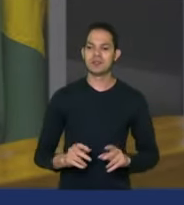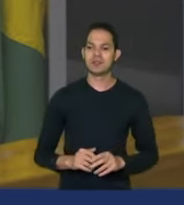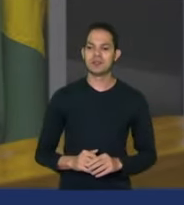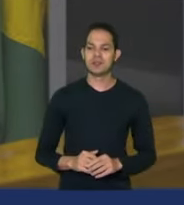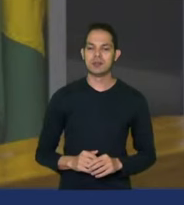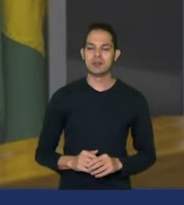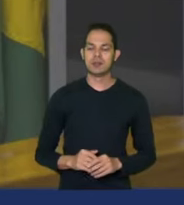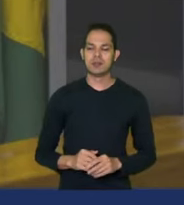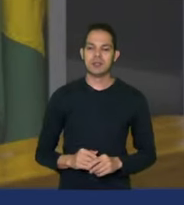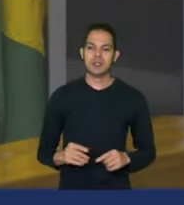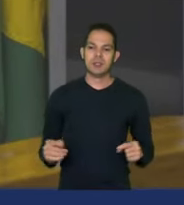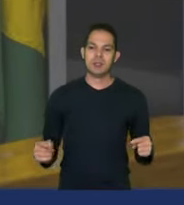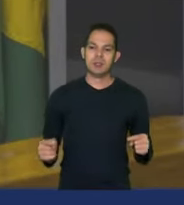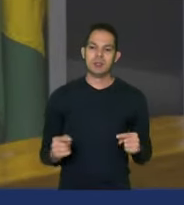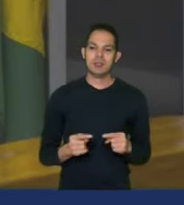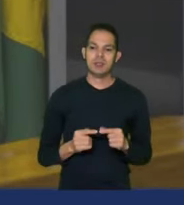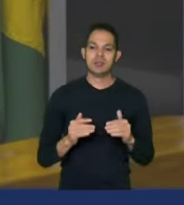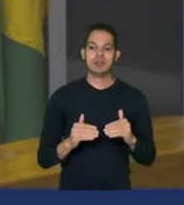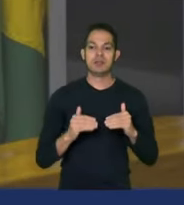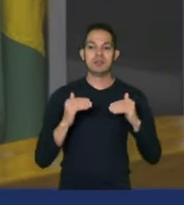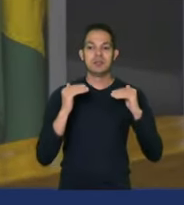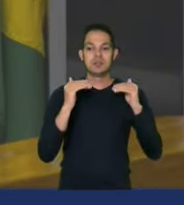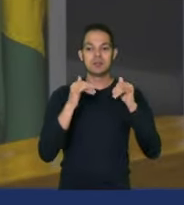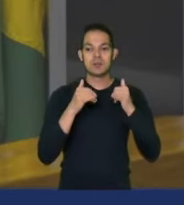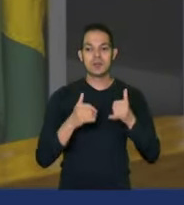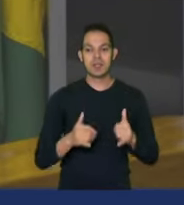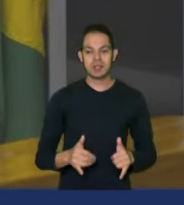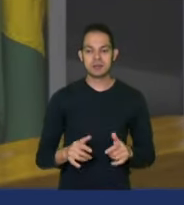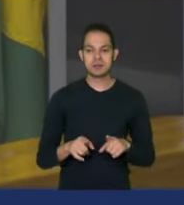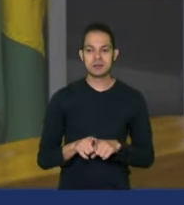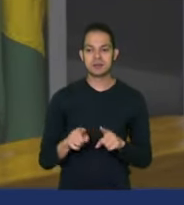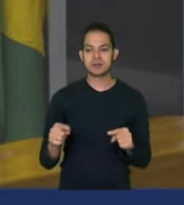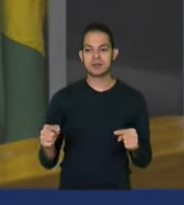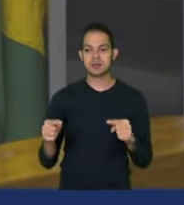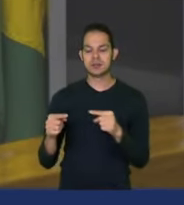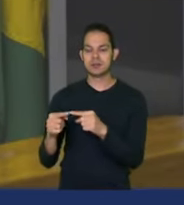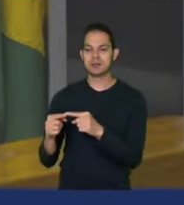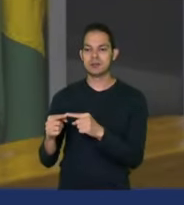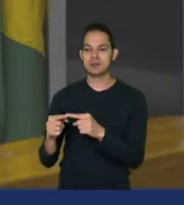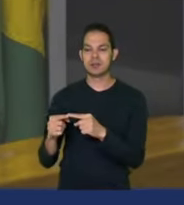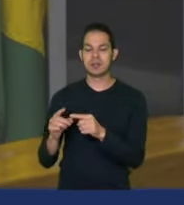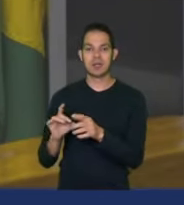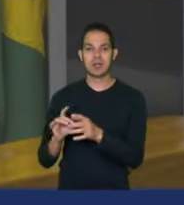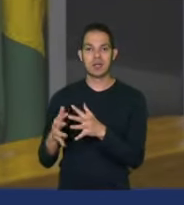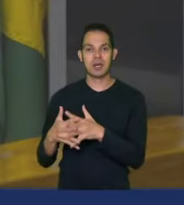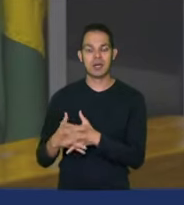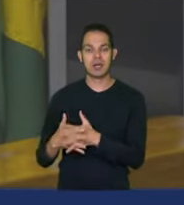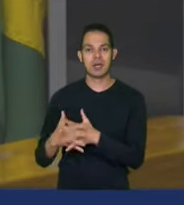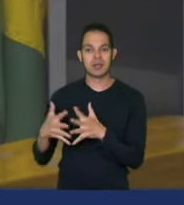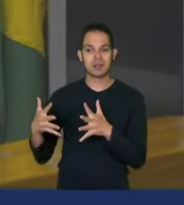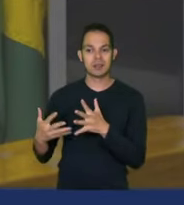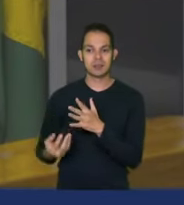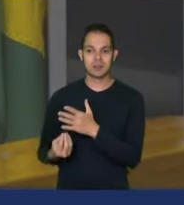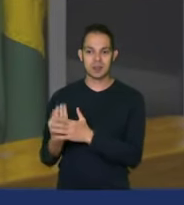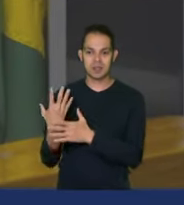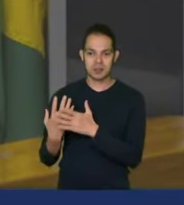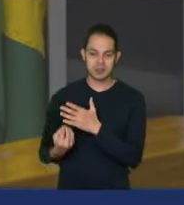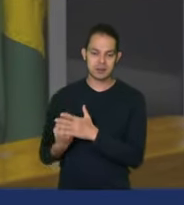relacionado à soberania energética, está relacionado à independência na produção.